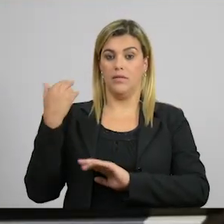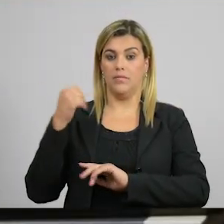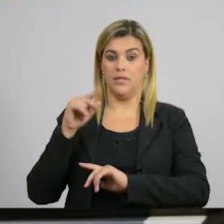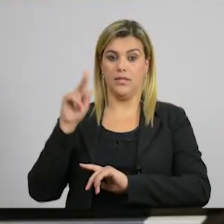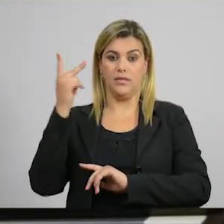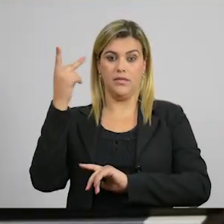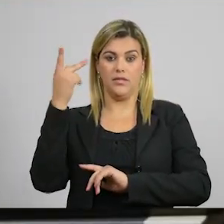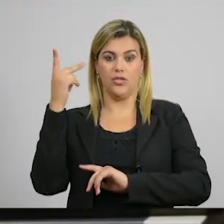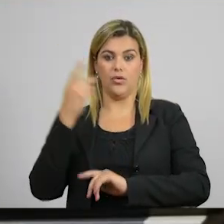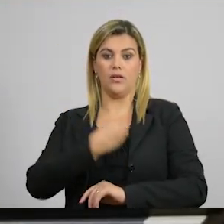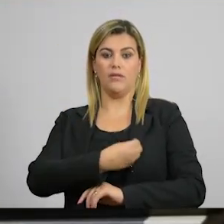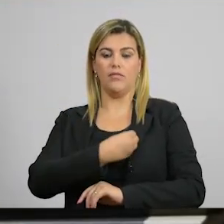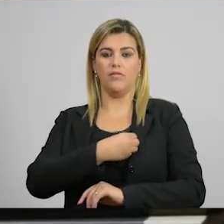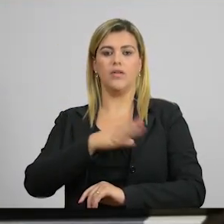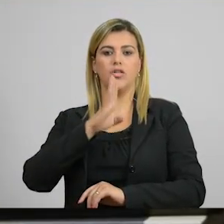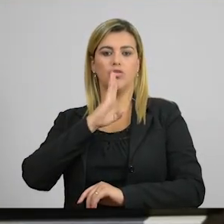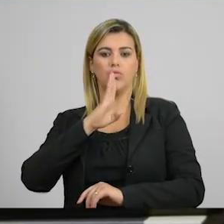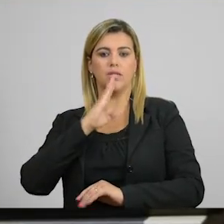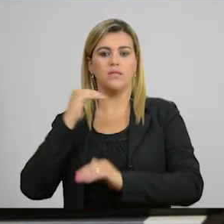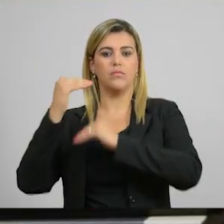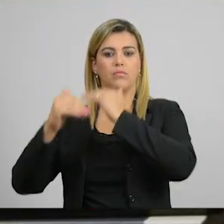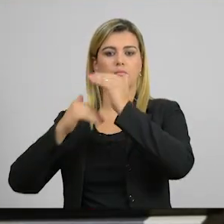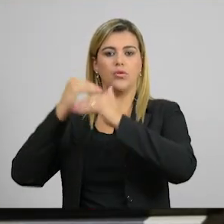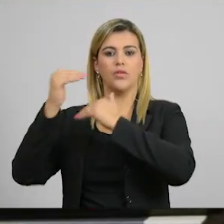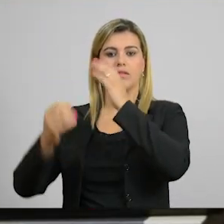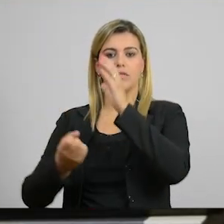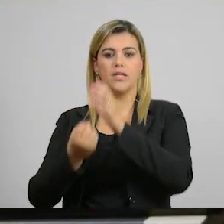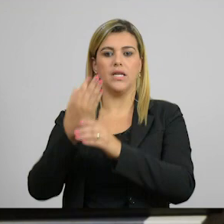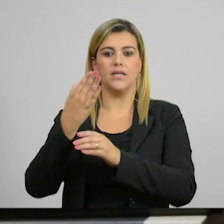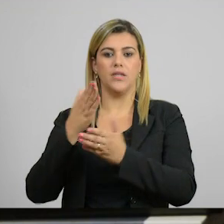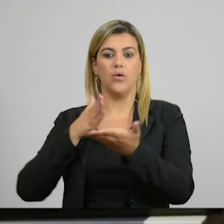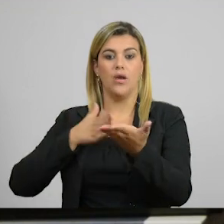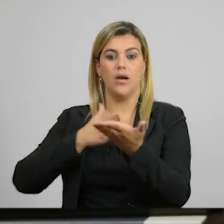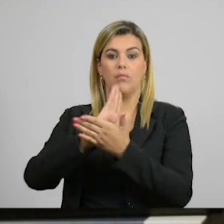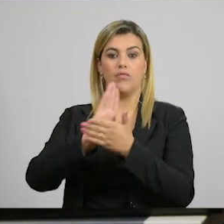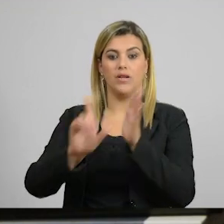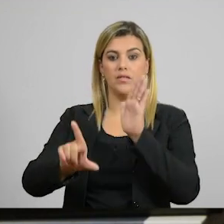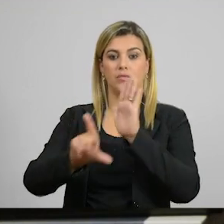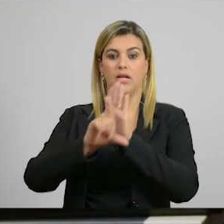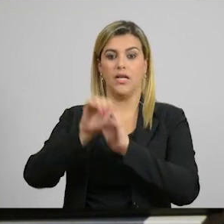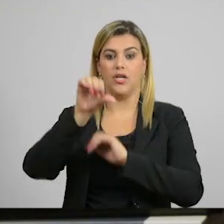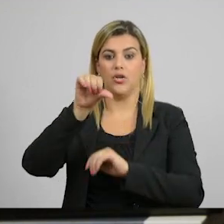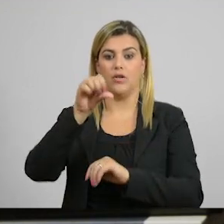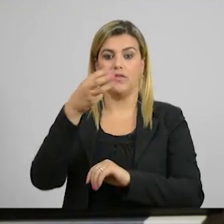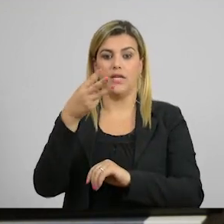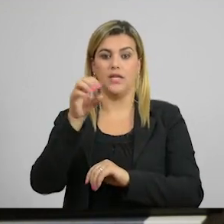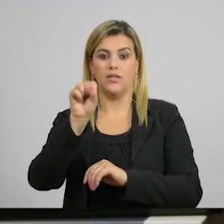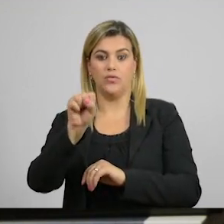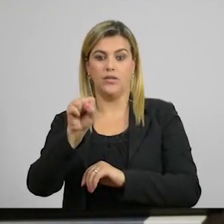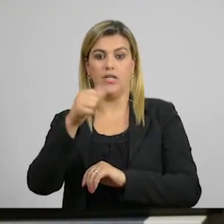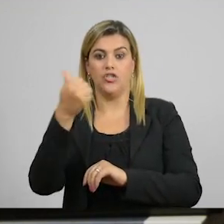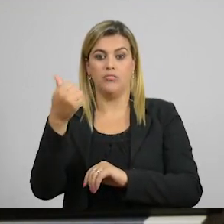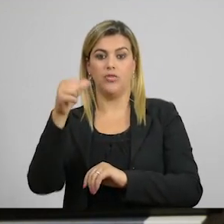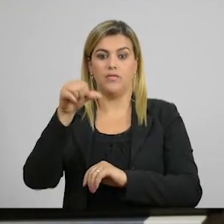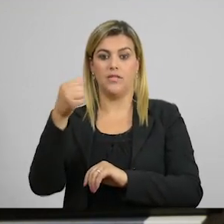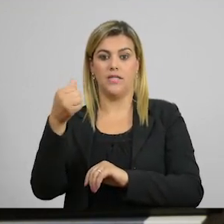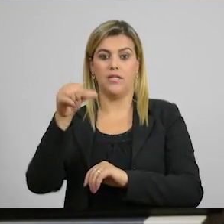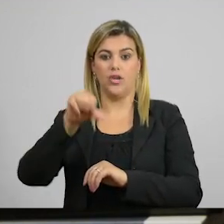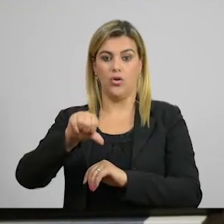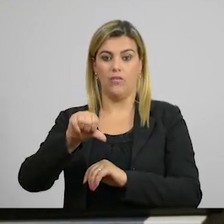No episódio anterior da websérie Memória Viva, conhecemos o processo que originou a aprovação do Decreto-Lei 938